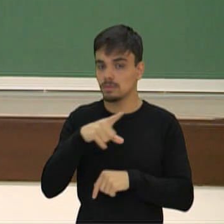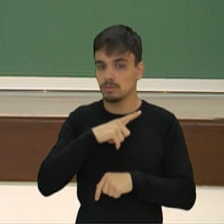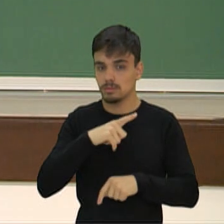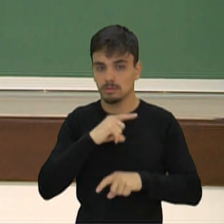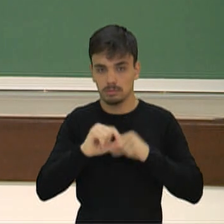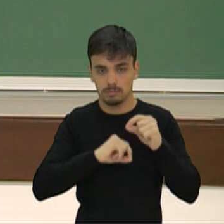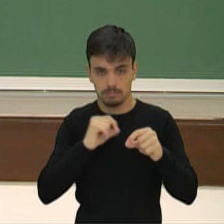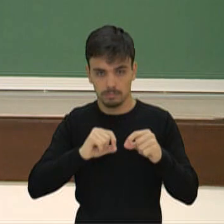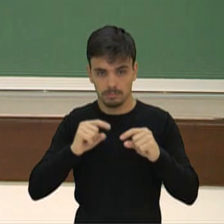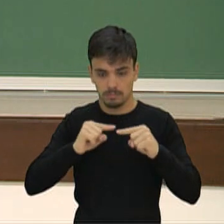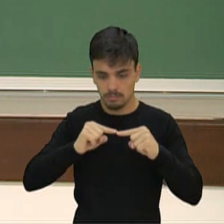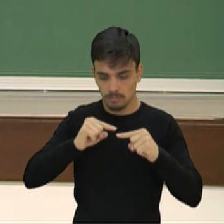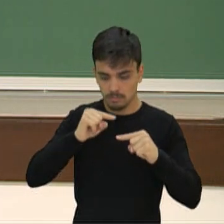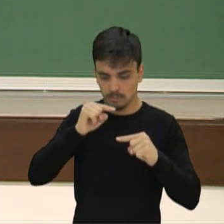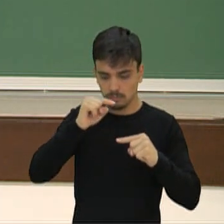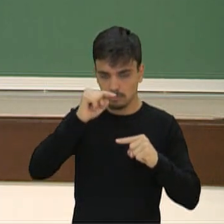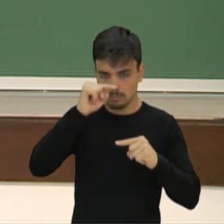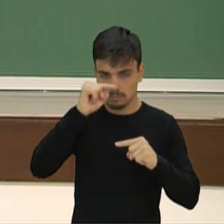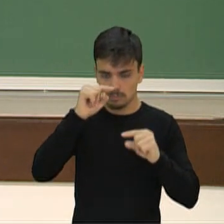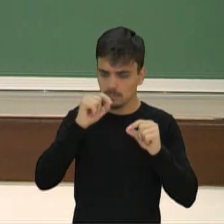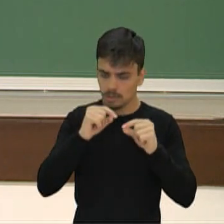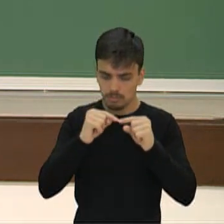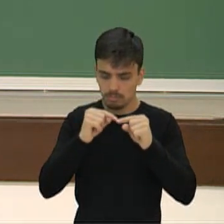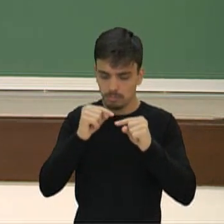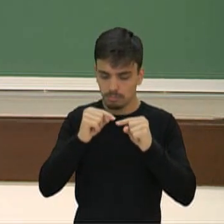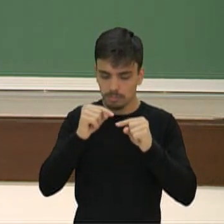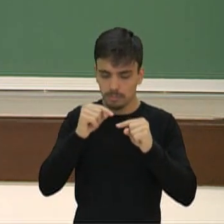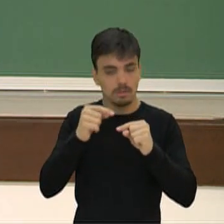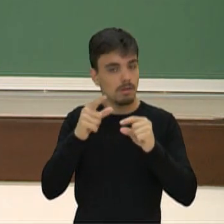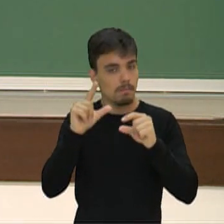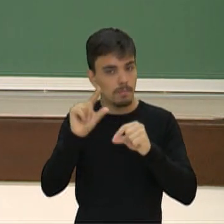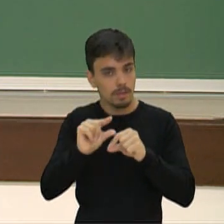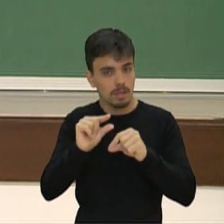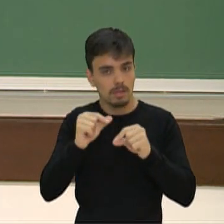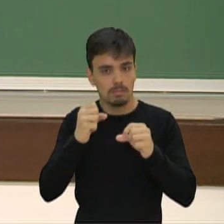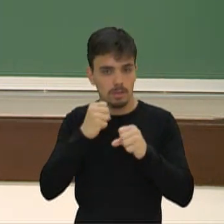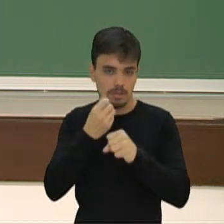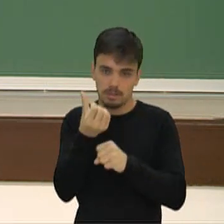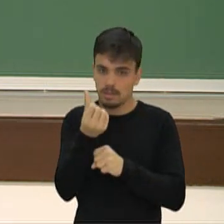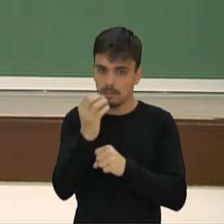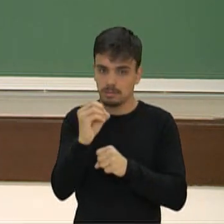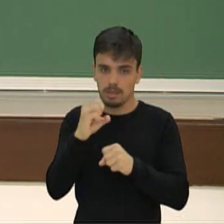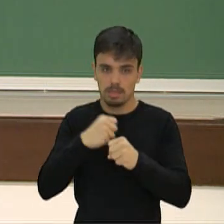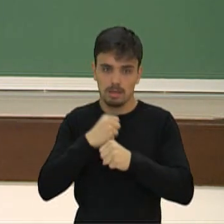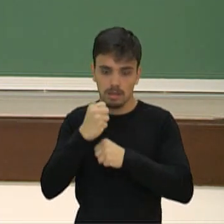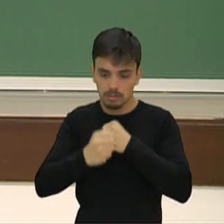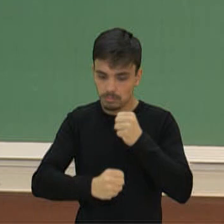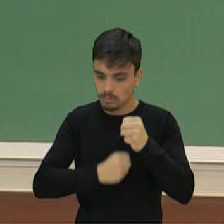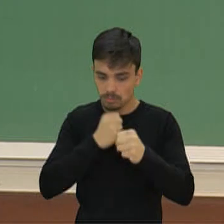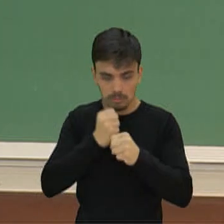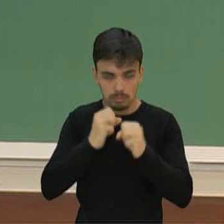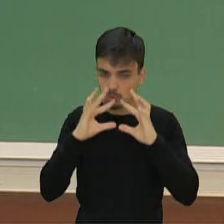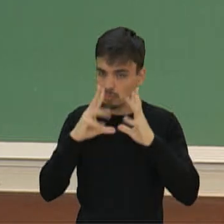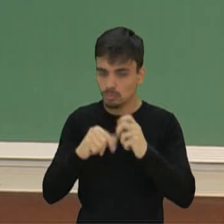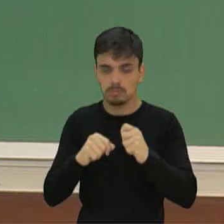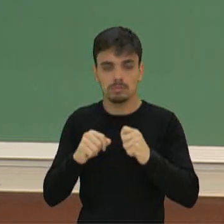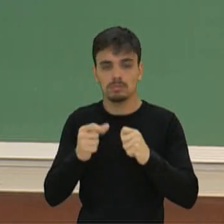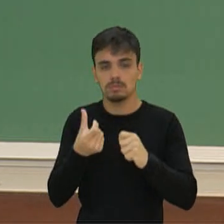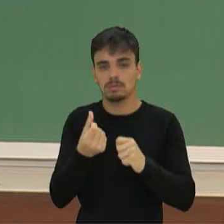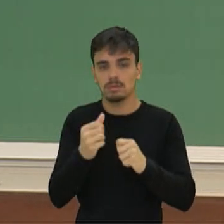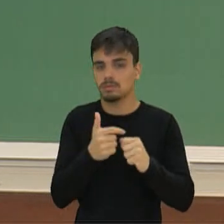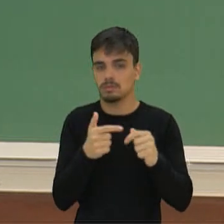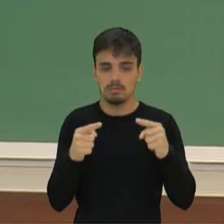esse aumento gradativo, que ele é muito pequeno, mas ao longo de 60 anos, por exemplo, você vai ter um alcance muito grande